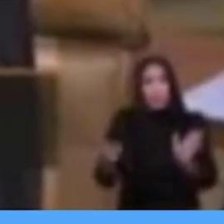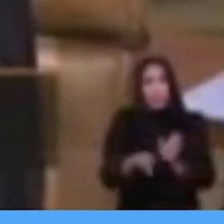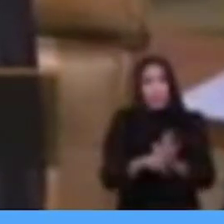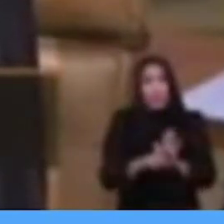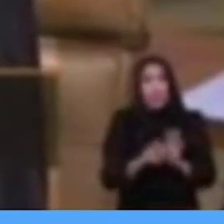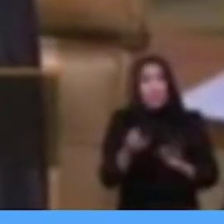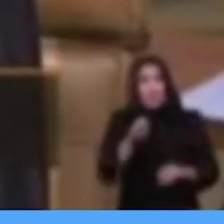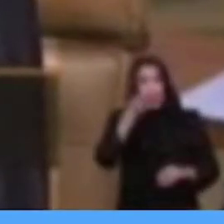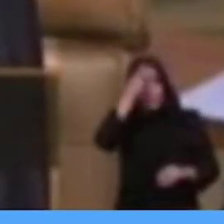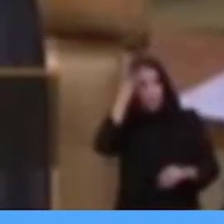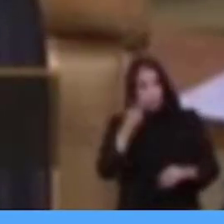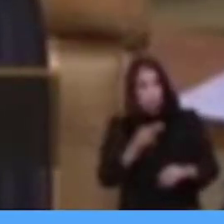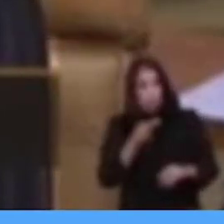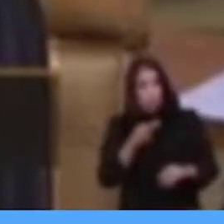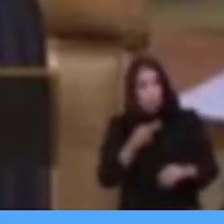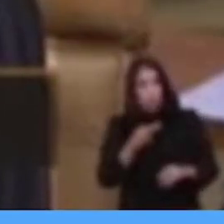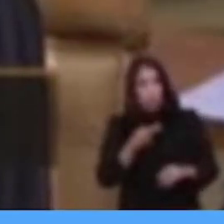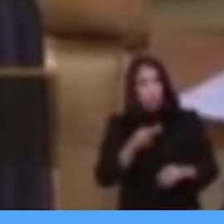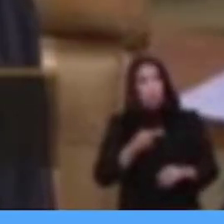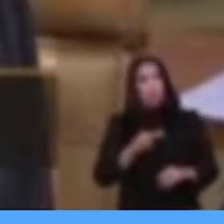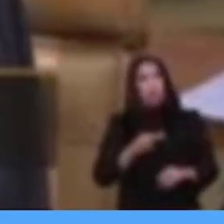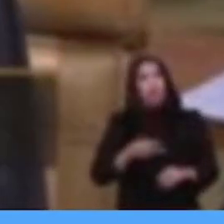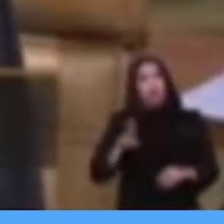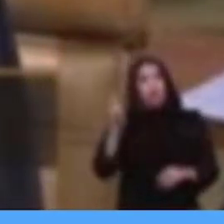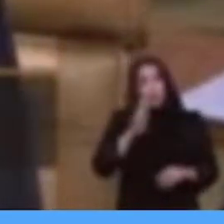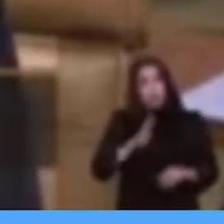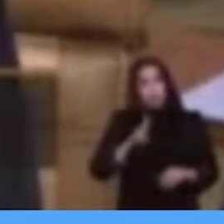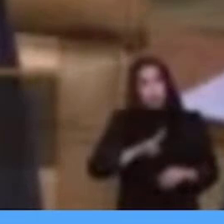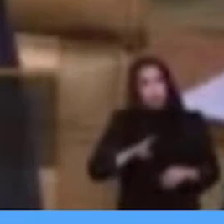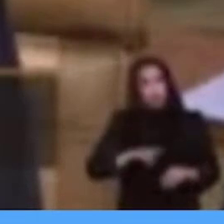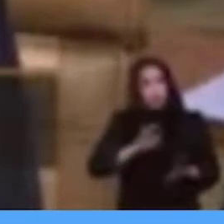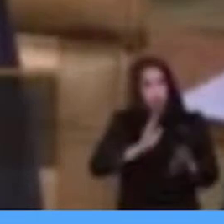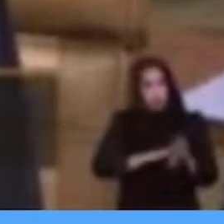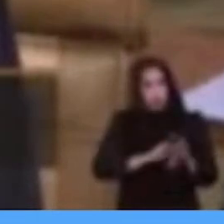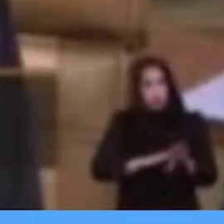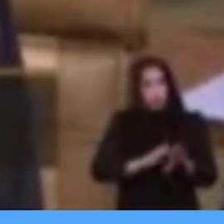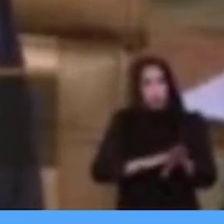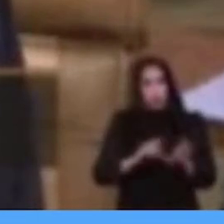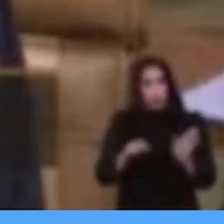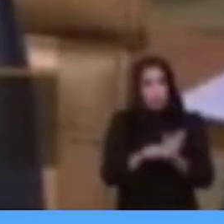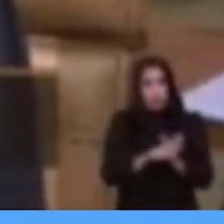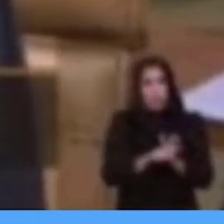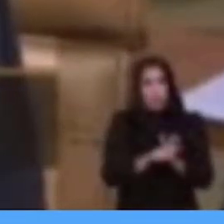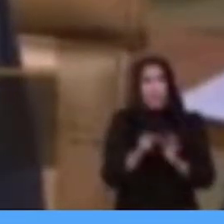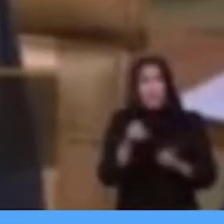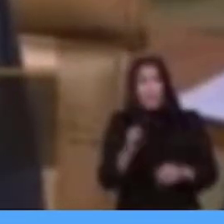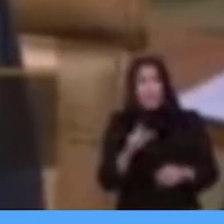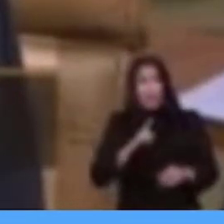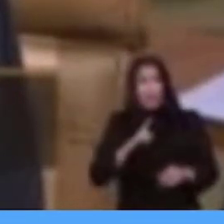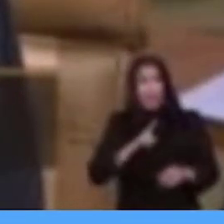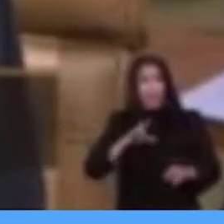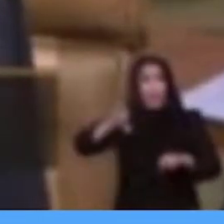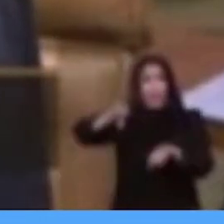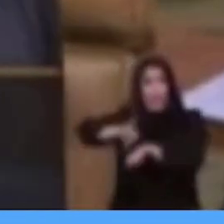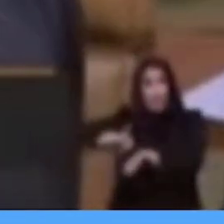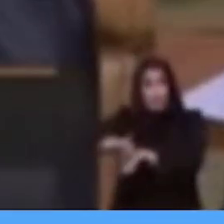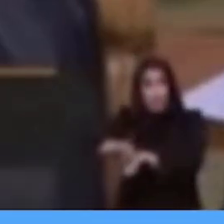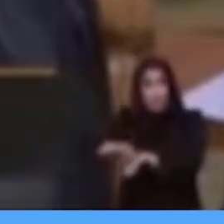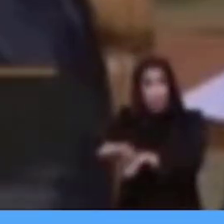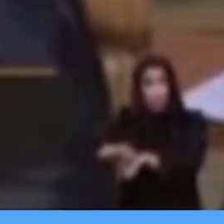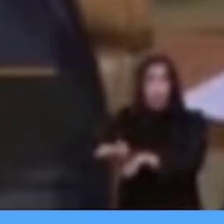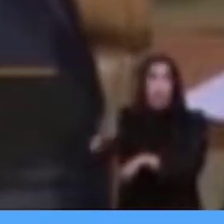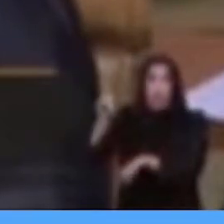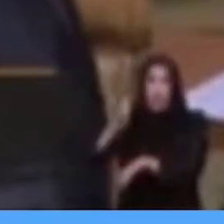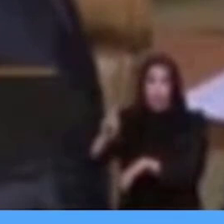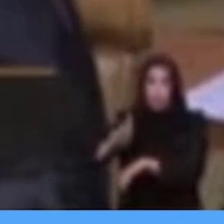Se o usuário está com uma quantidade numa seccional da capital, ele será usuário. Se